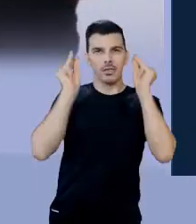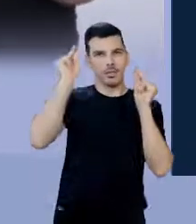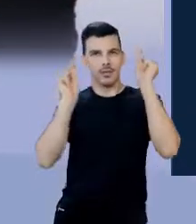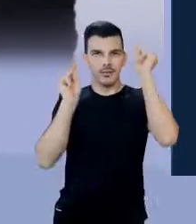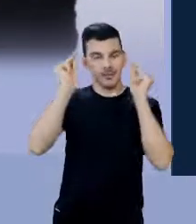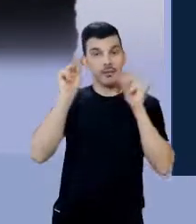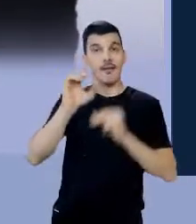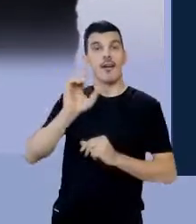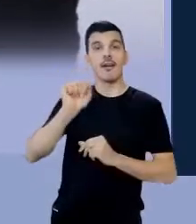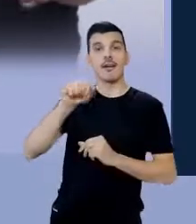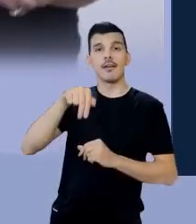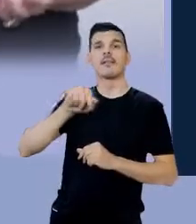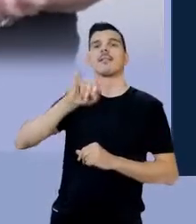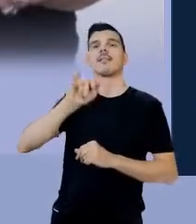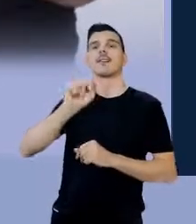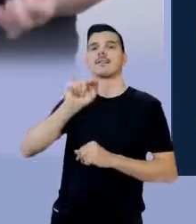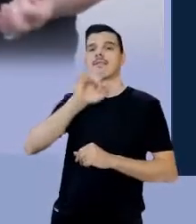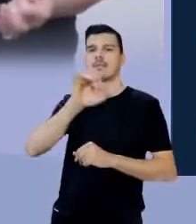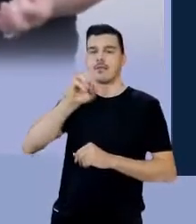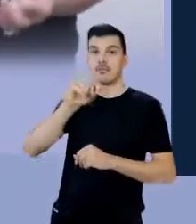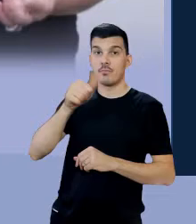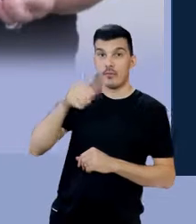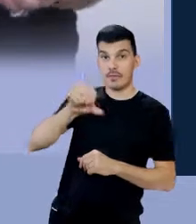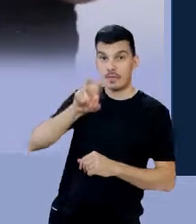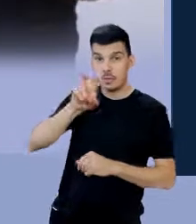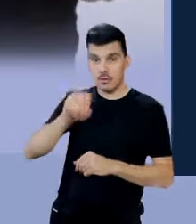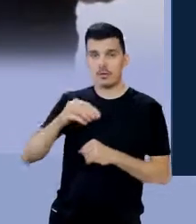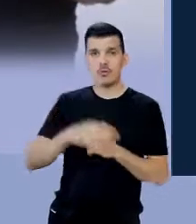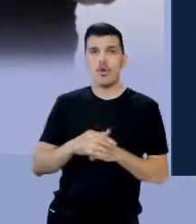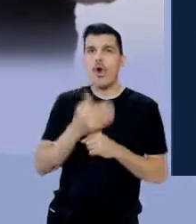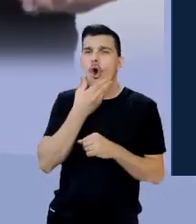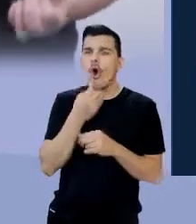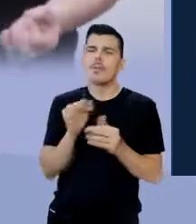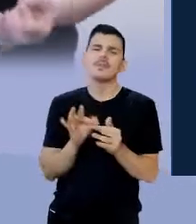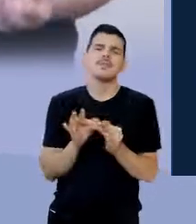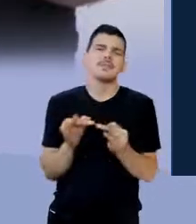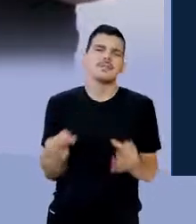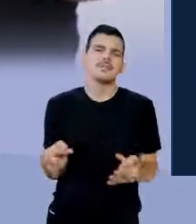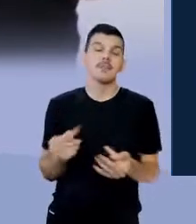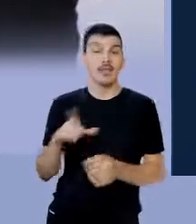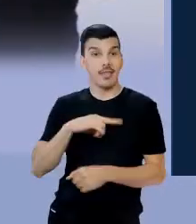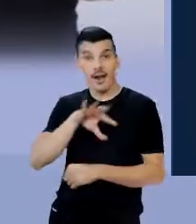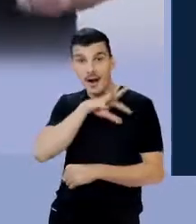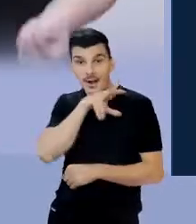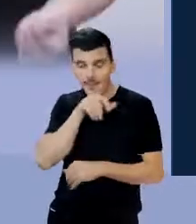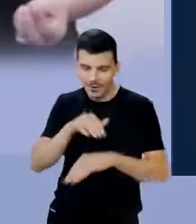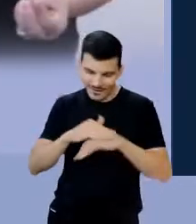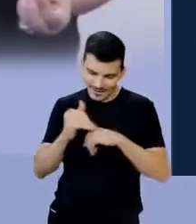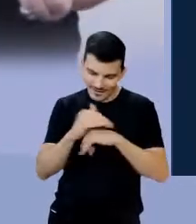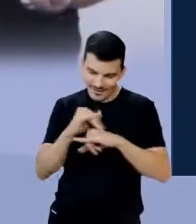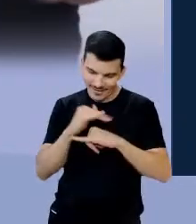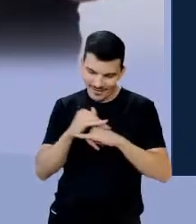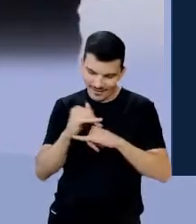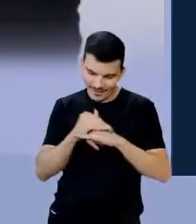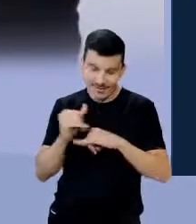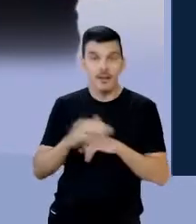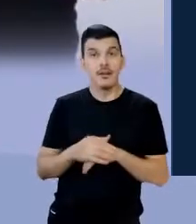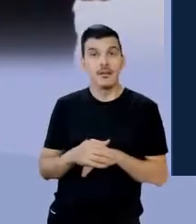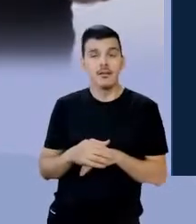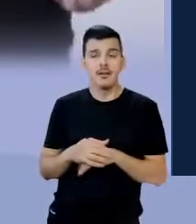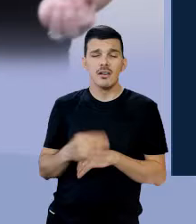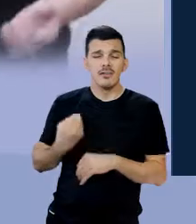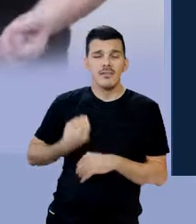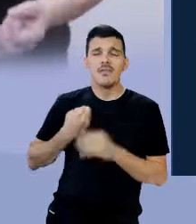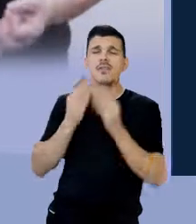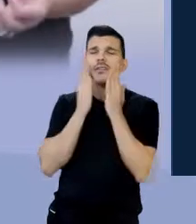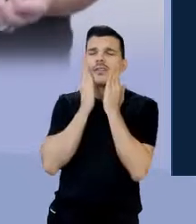o cangaceiro de 1950. Esse homem é humilde, ele tem animais, ele está